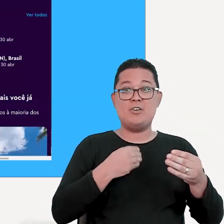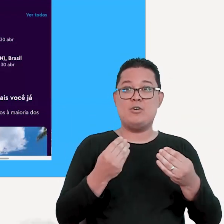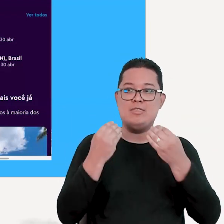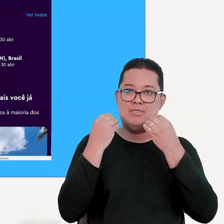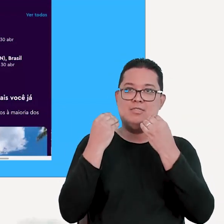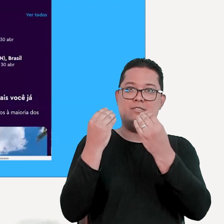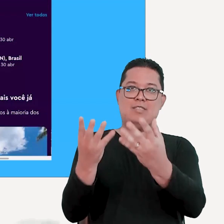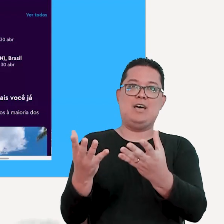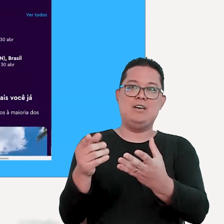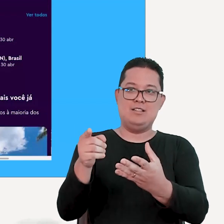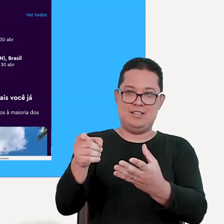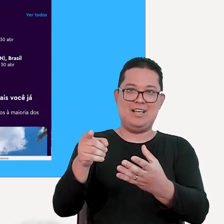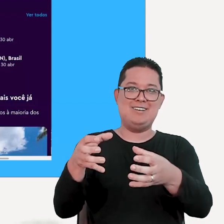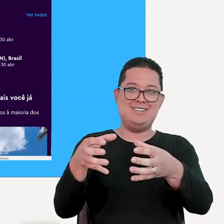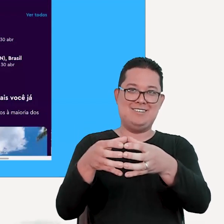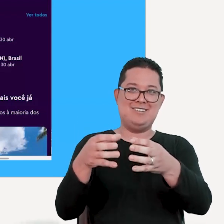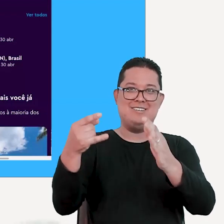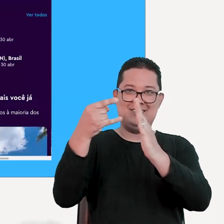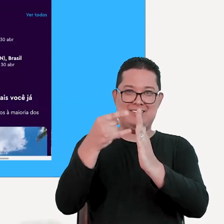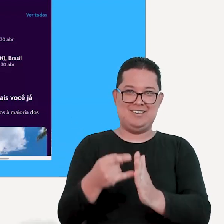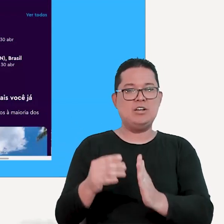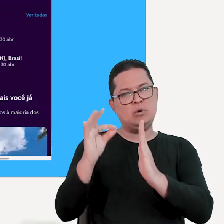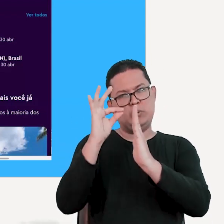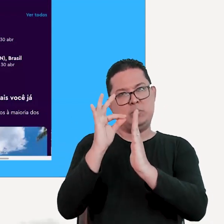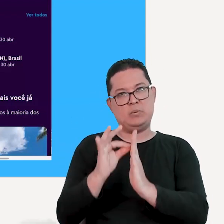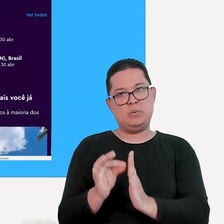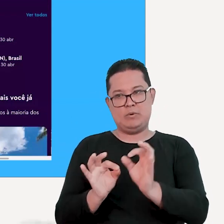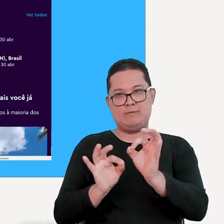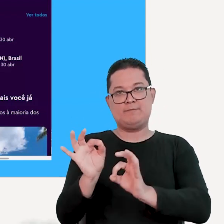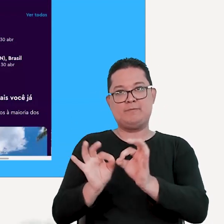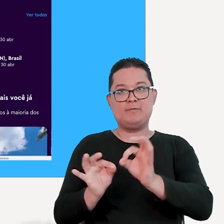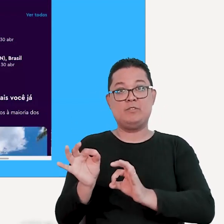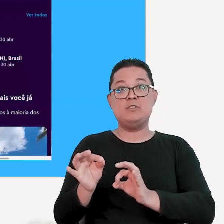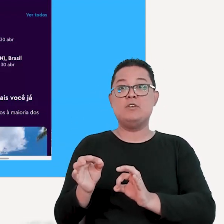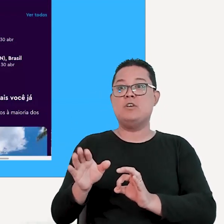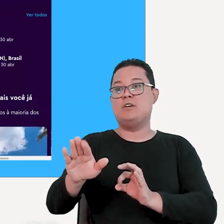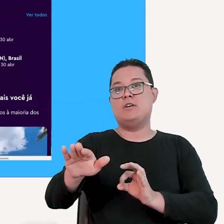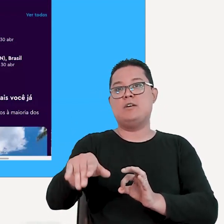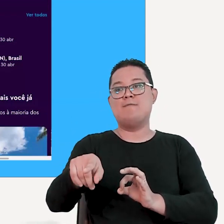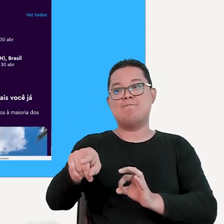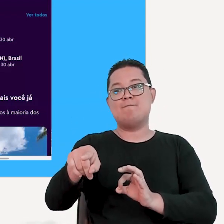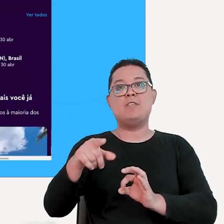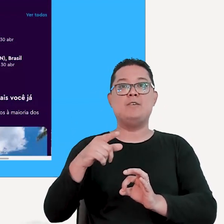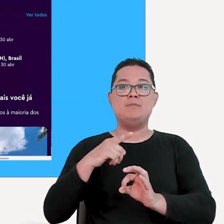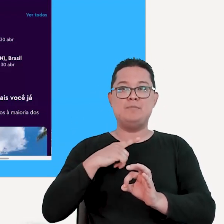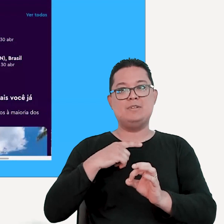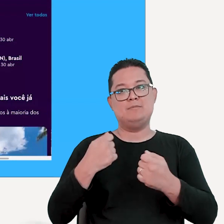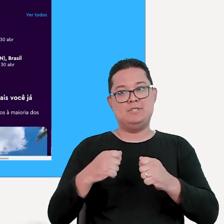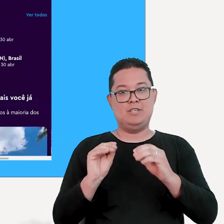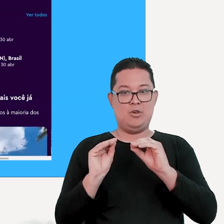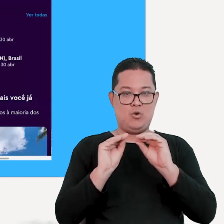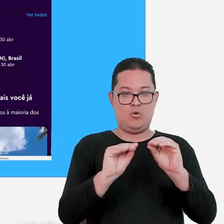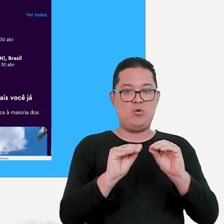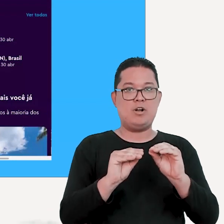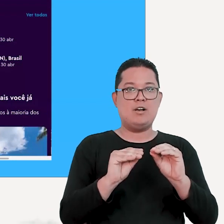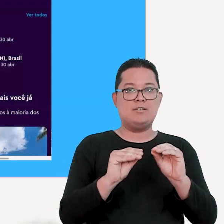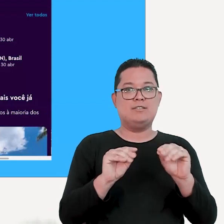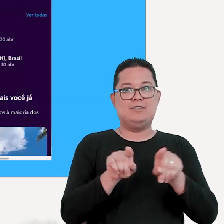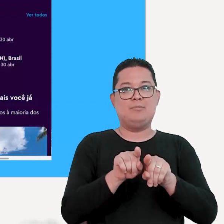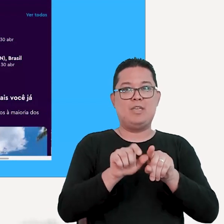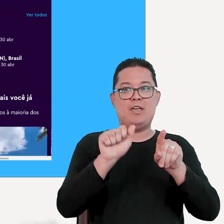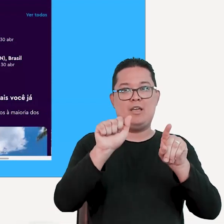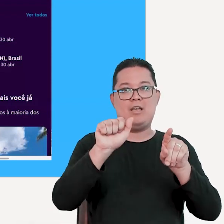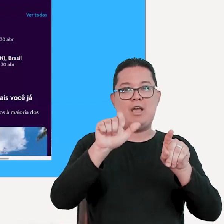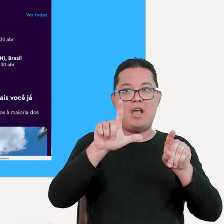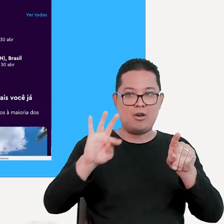de TI que ali tem que ir um descritivo para quem vai usar leitor de tela. Então, o que eu quero de novo reforçar aqui é para a gente ter um